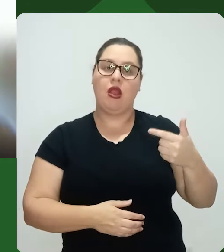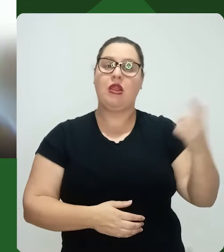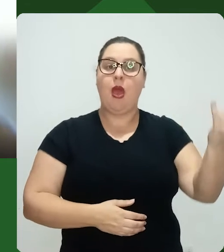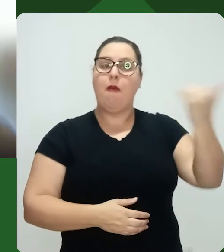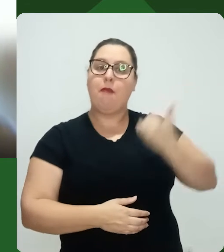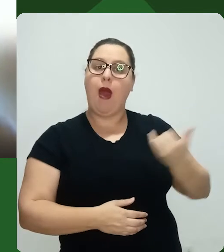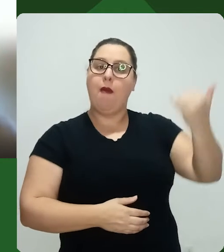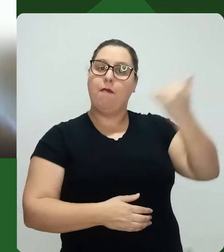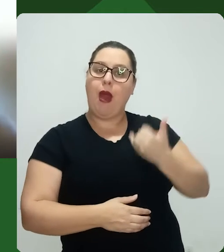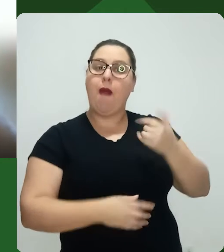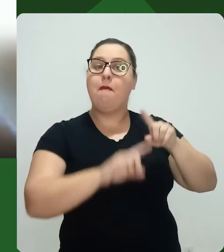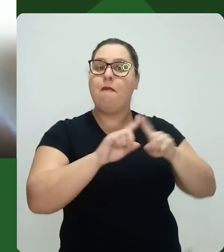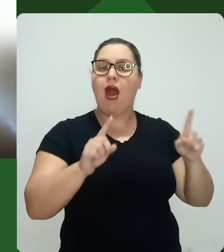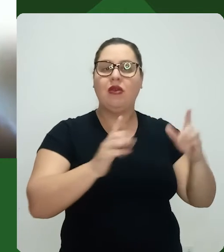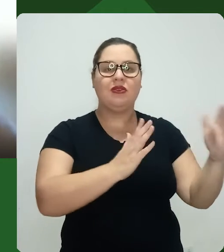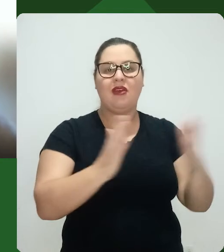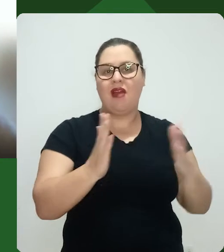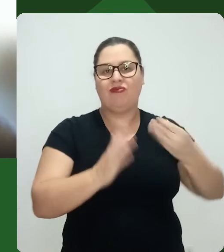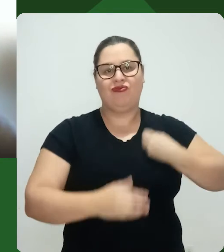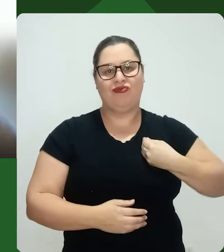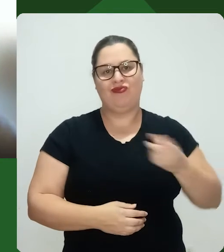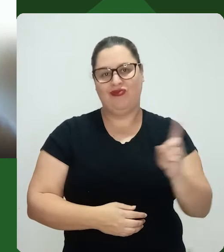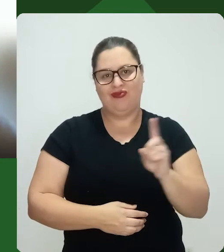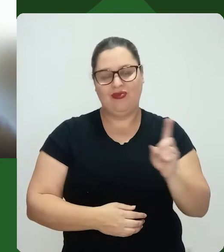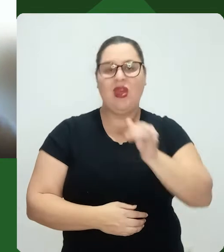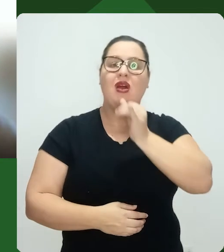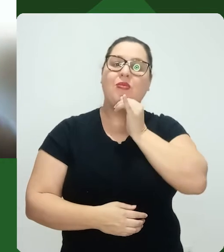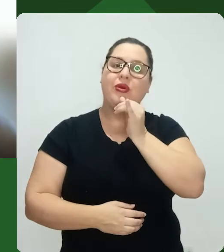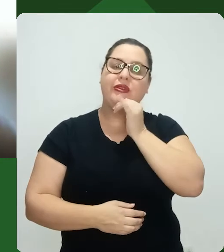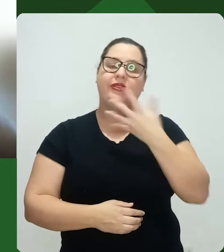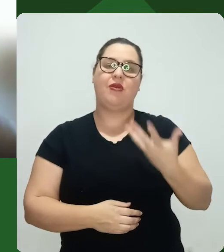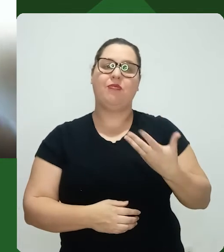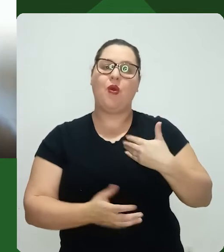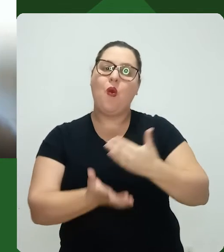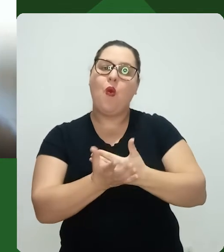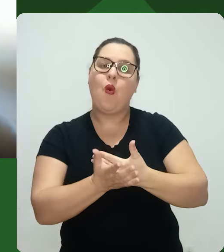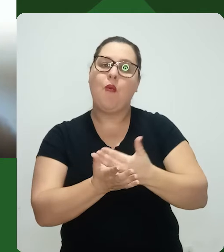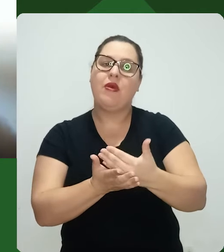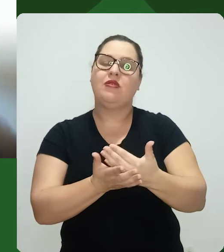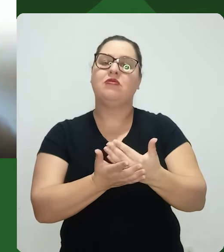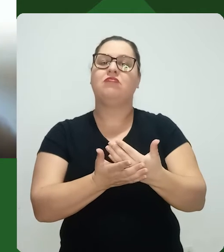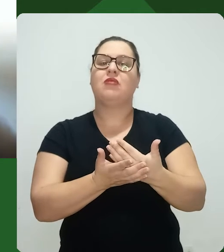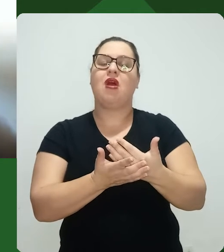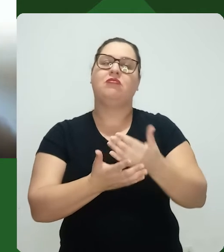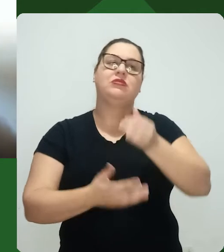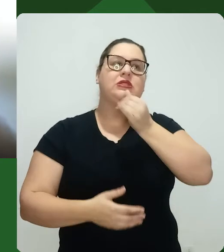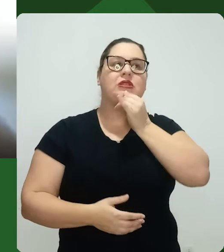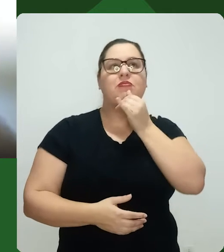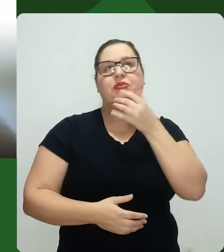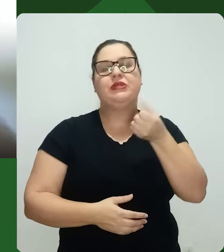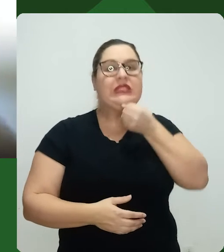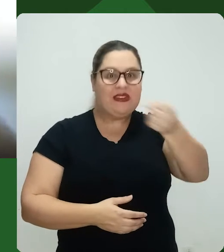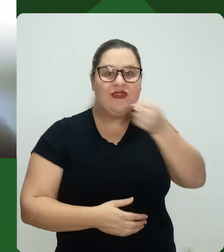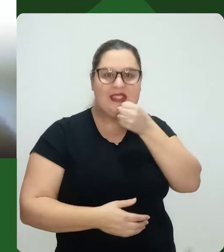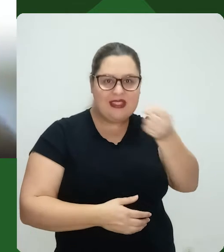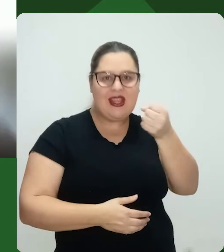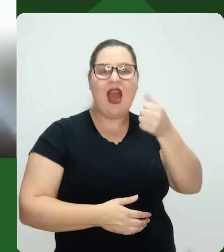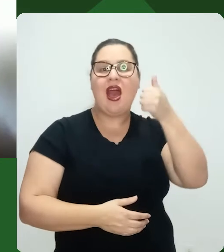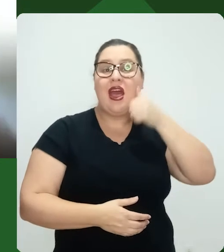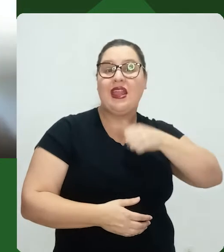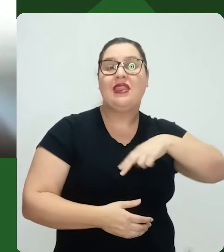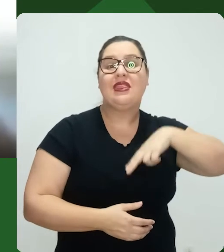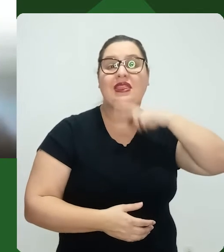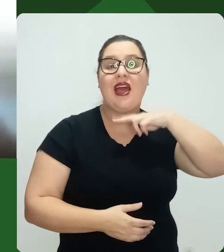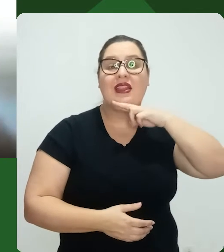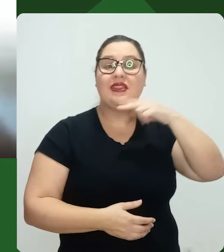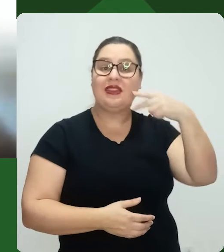são aquelas fontes que informam sobre o que a gente está estudando, mas que não são da época. Então, por exemplo, se eu tivesse conversado com a